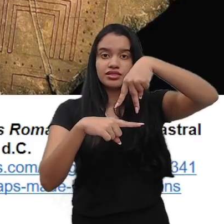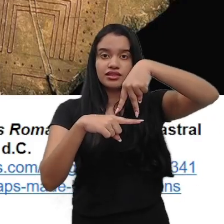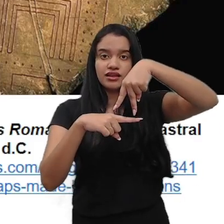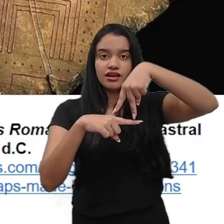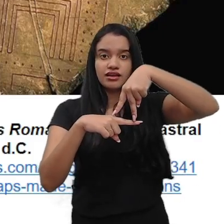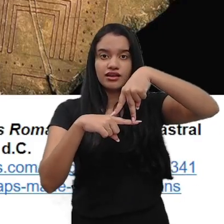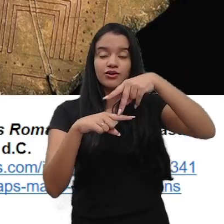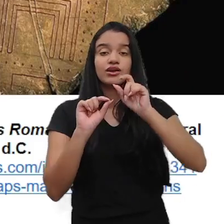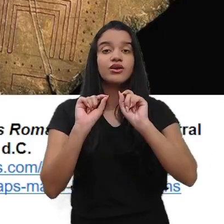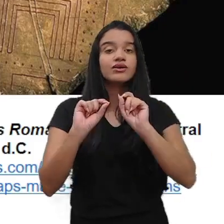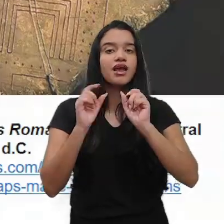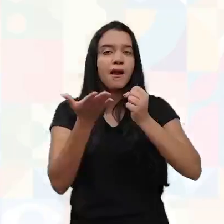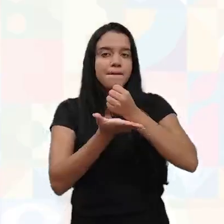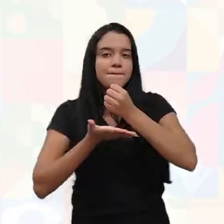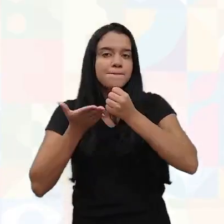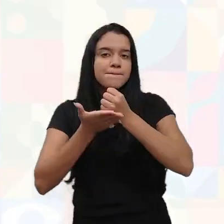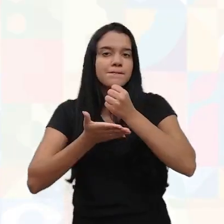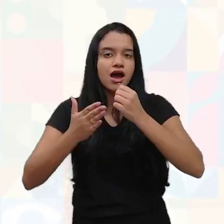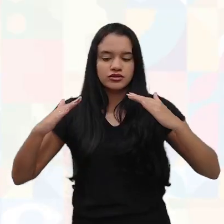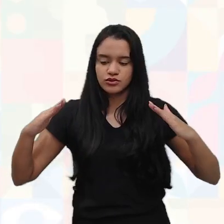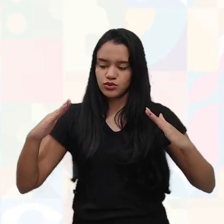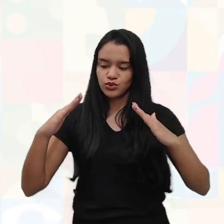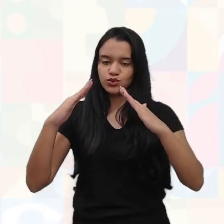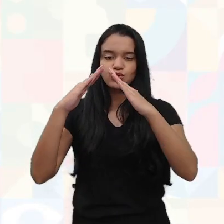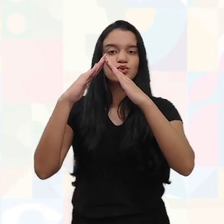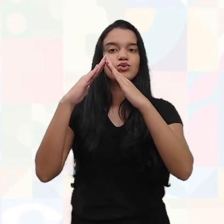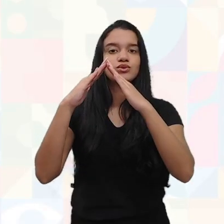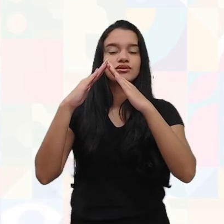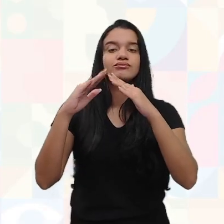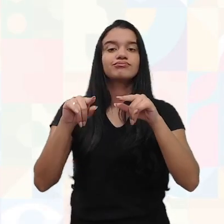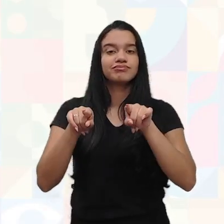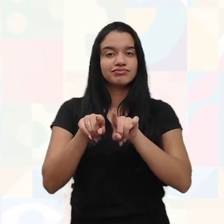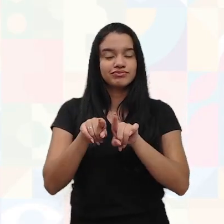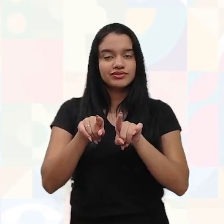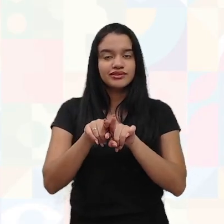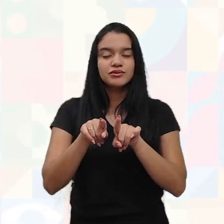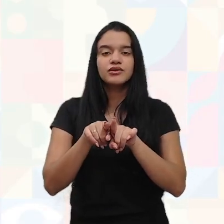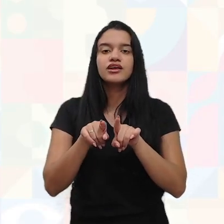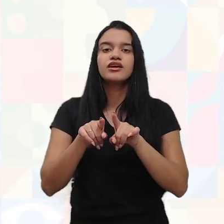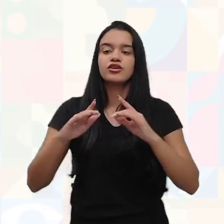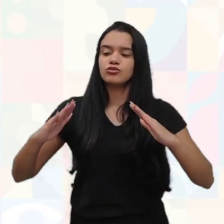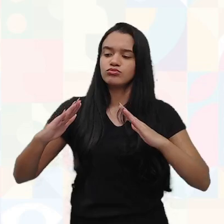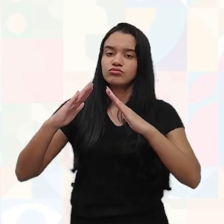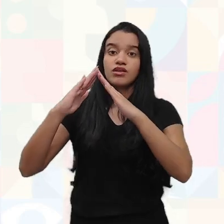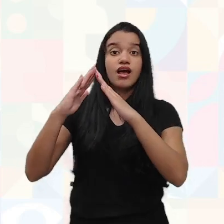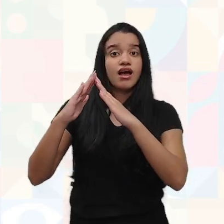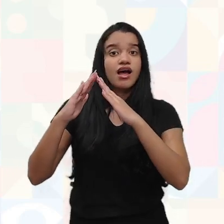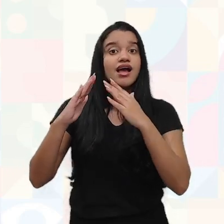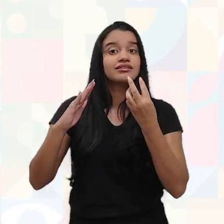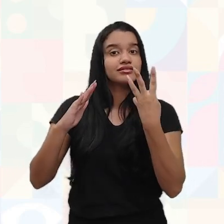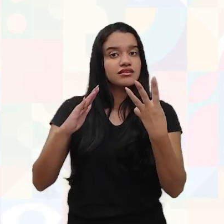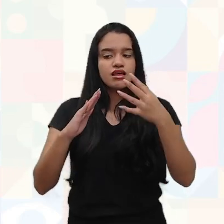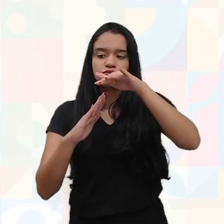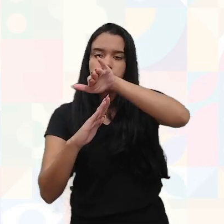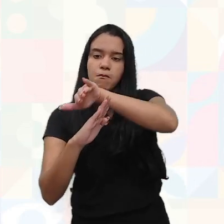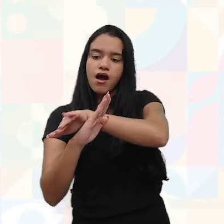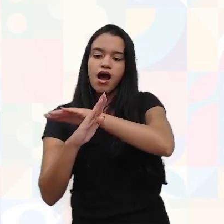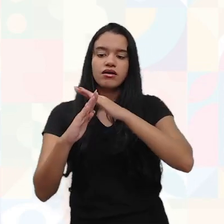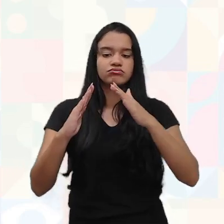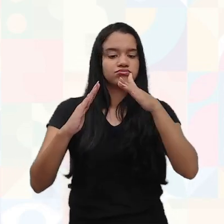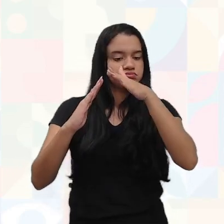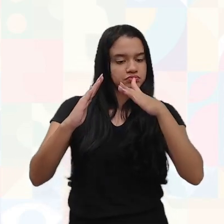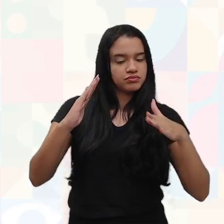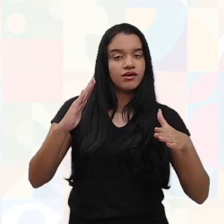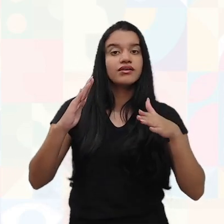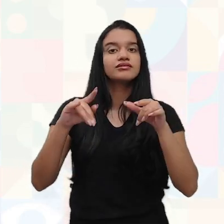das pirâmides, né? As pirâmides são elementos tridimensionais e os triângulos são bidimensionais. Então, os egípcios dominavam